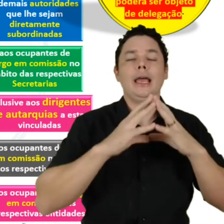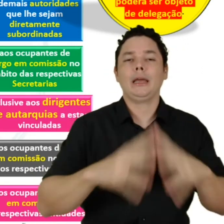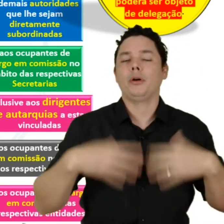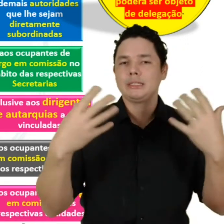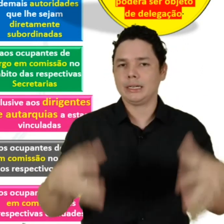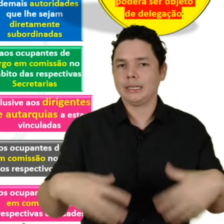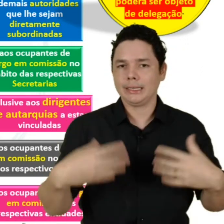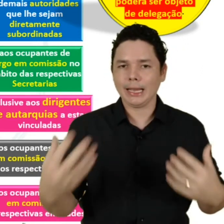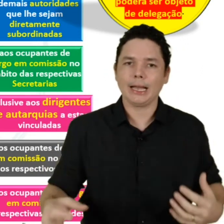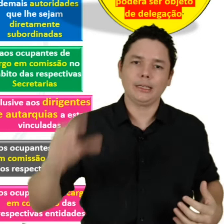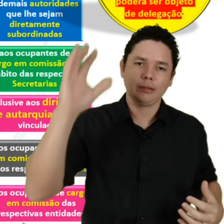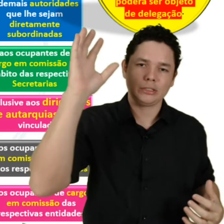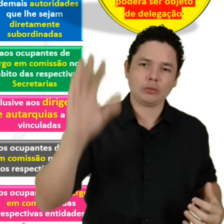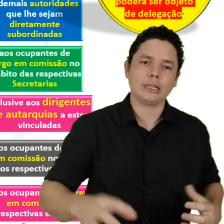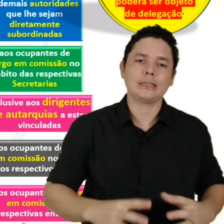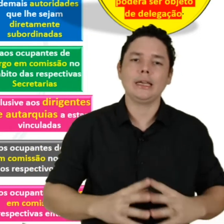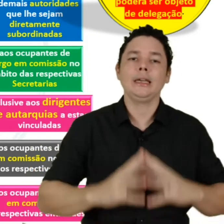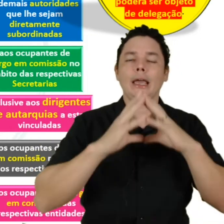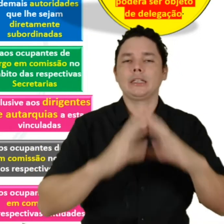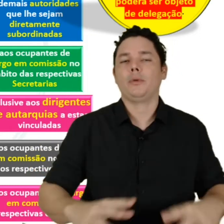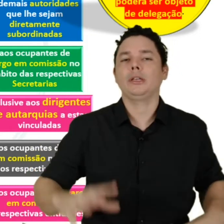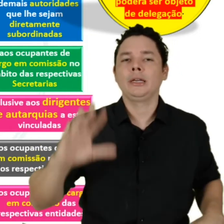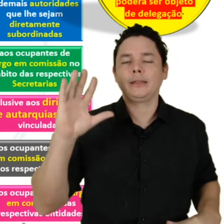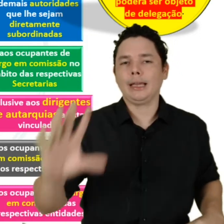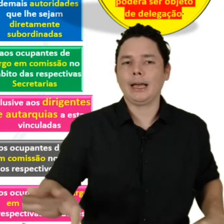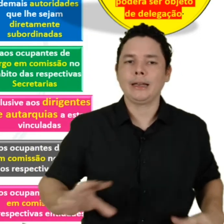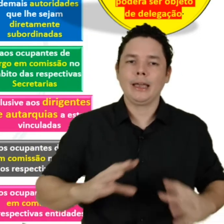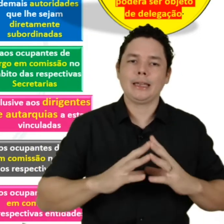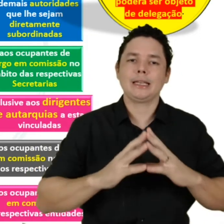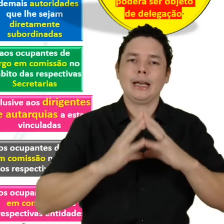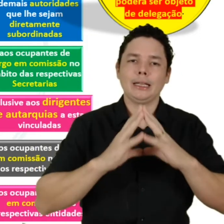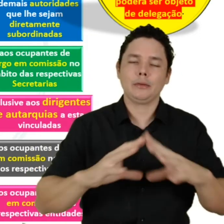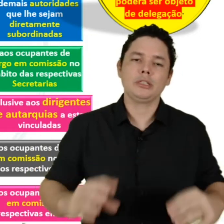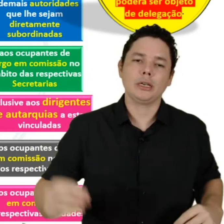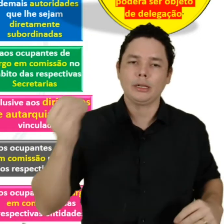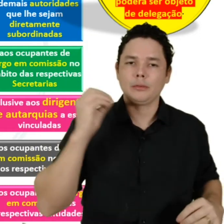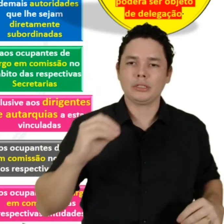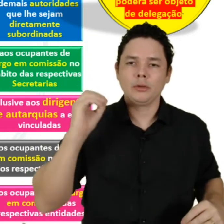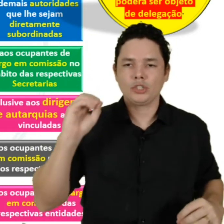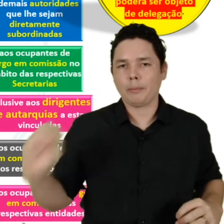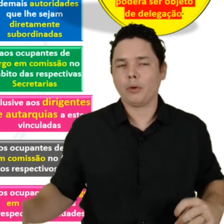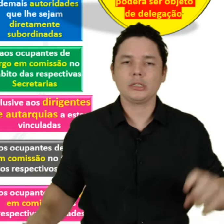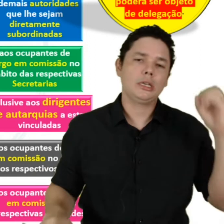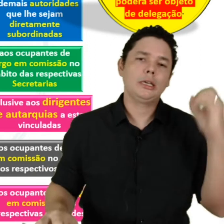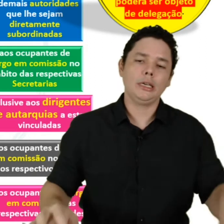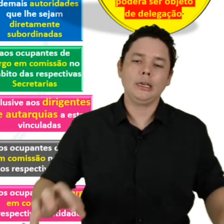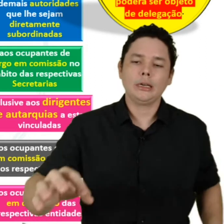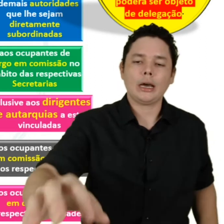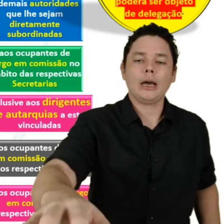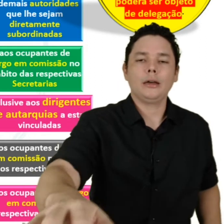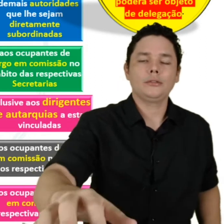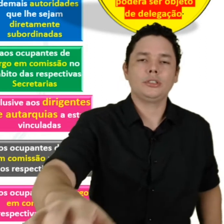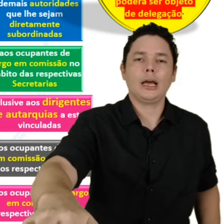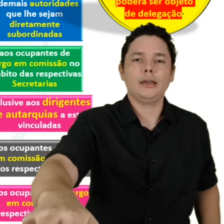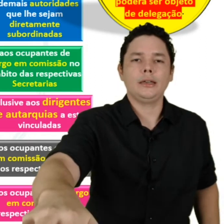exercício, ela pode ser delegada. Então, essas autoridades aí, elas podem delegar essa atribuição. Atribuição de dar posse e